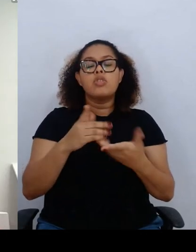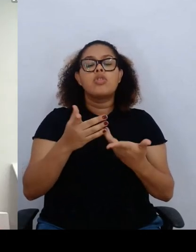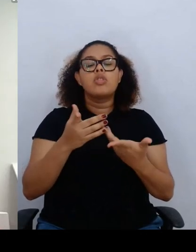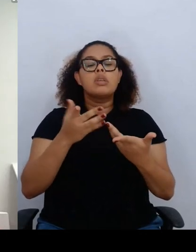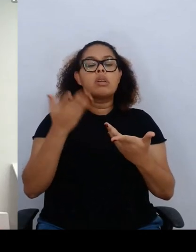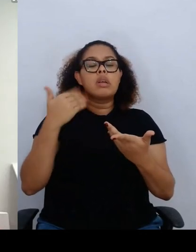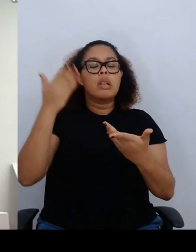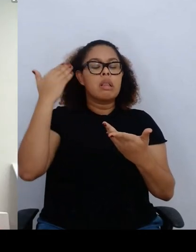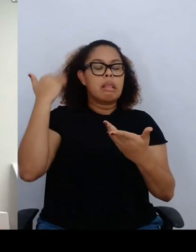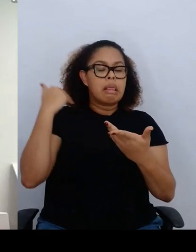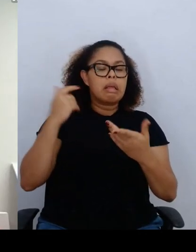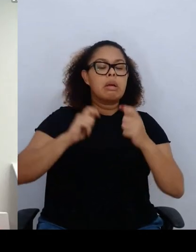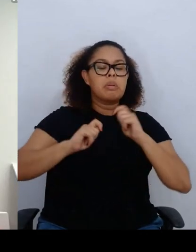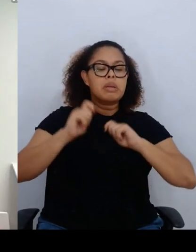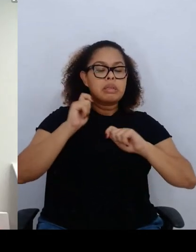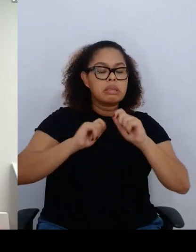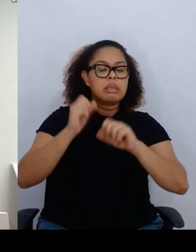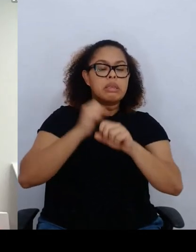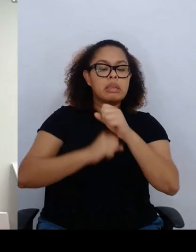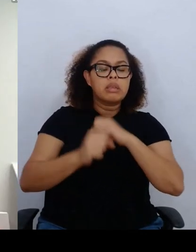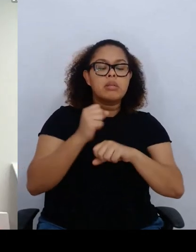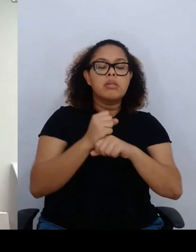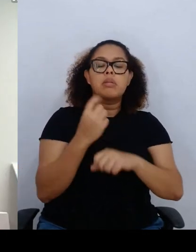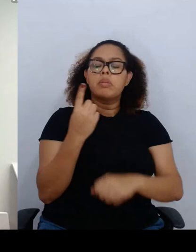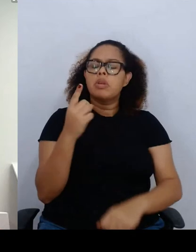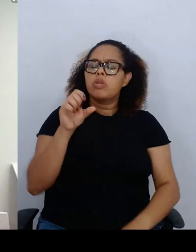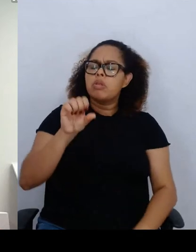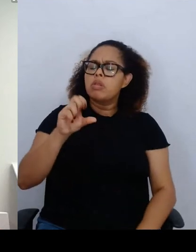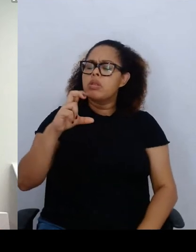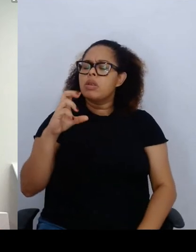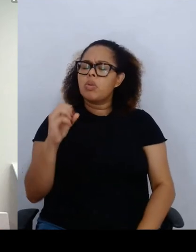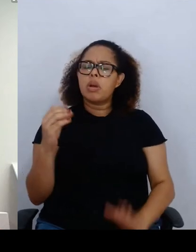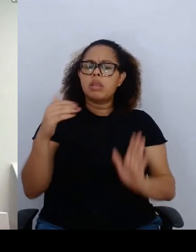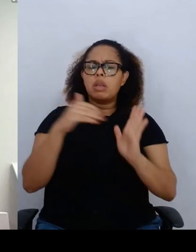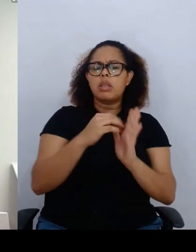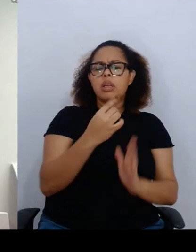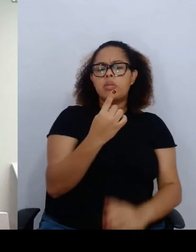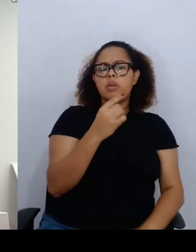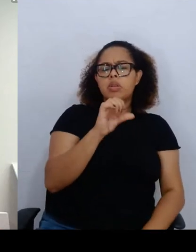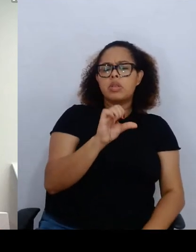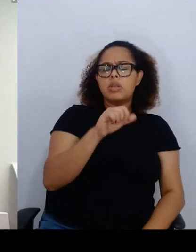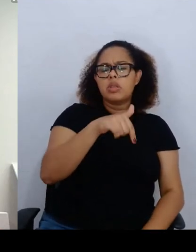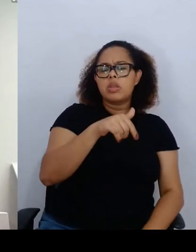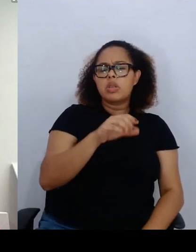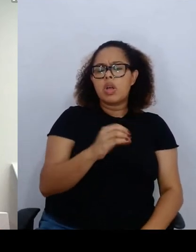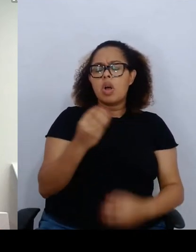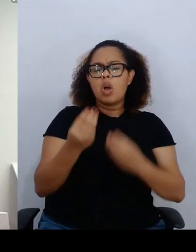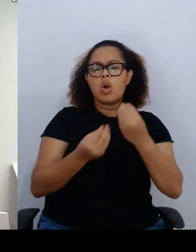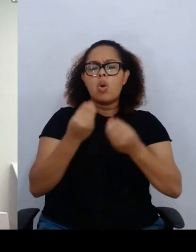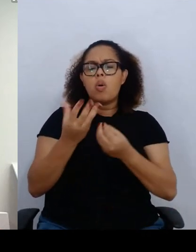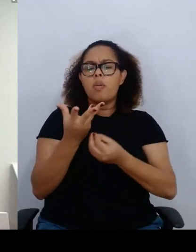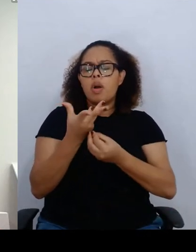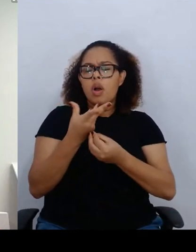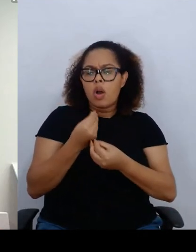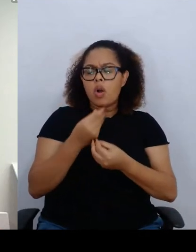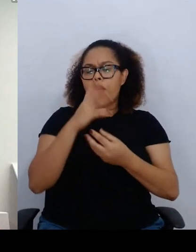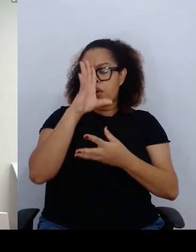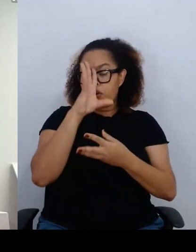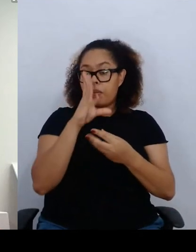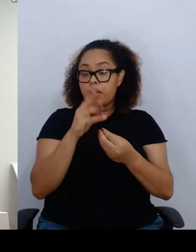lá nos anos 50 60 até 70 do ponto de vista de como sobra poderia ser compreendida